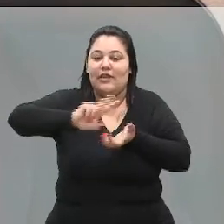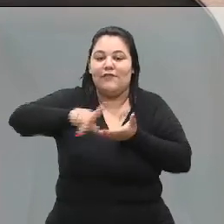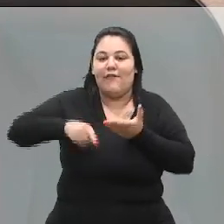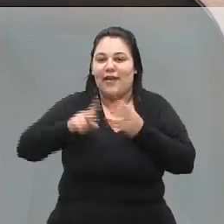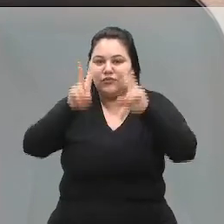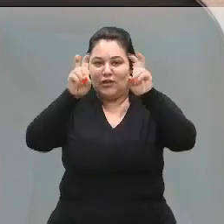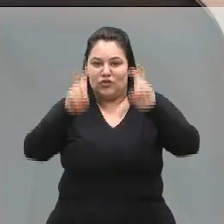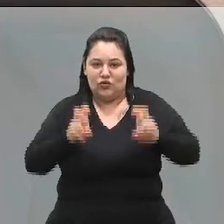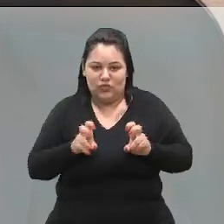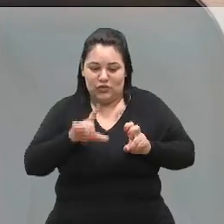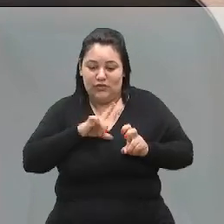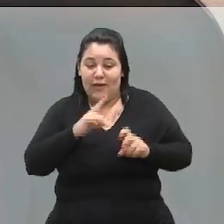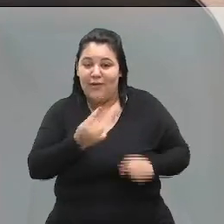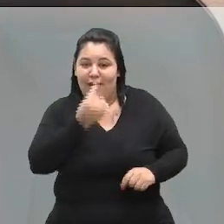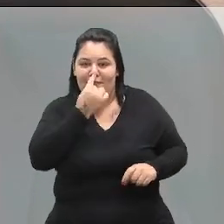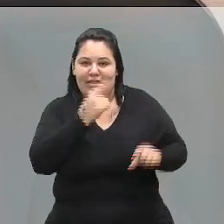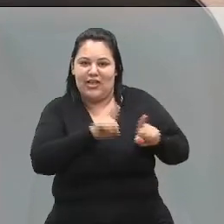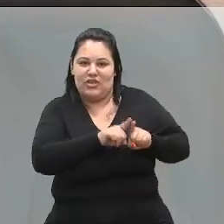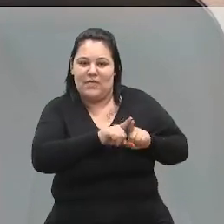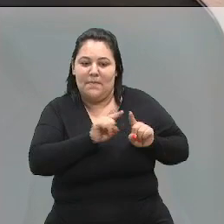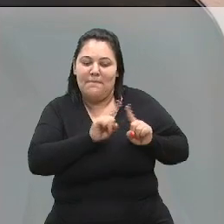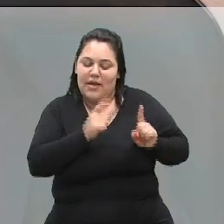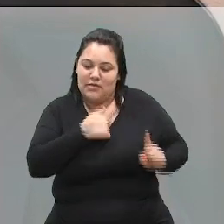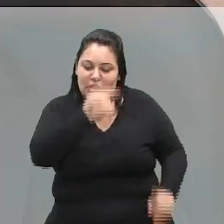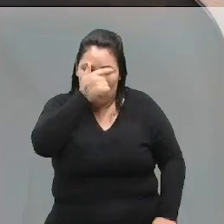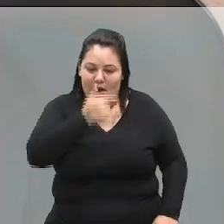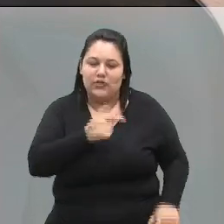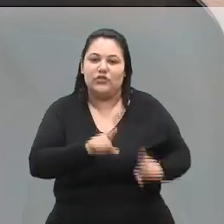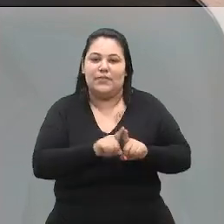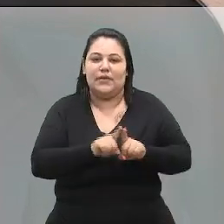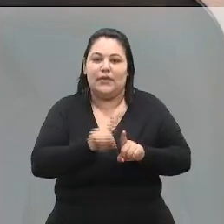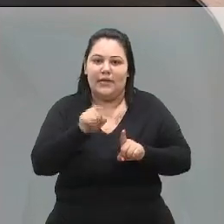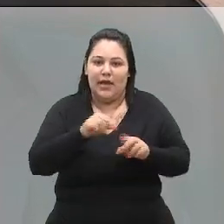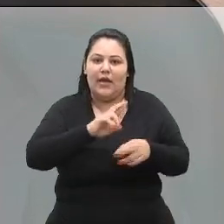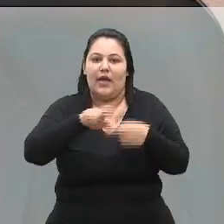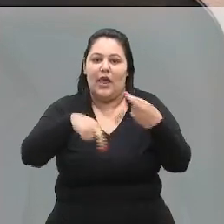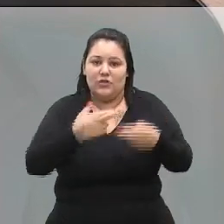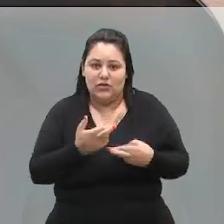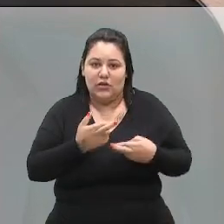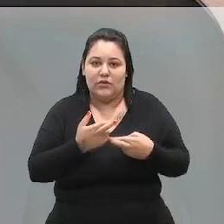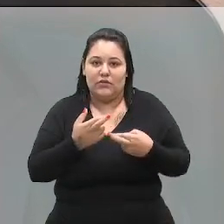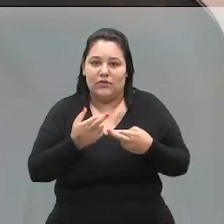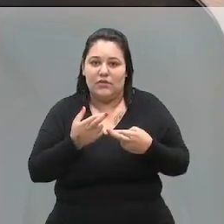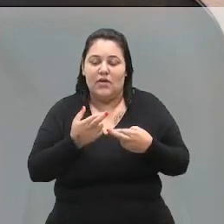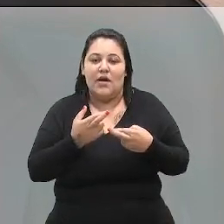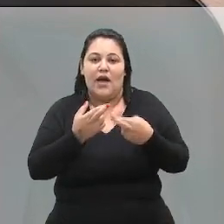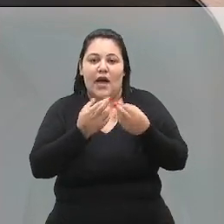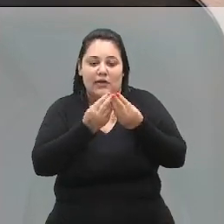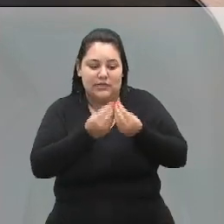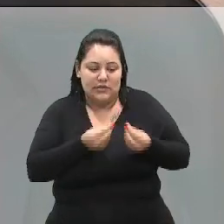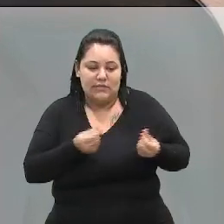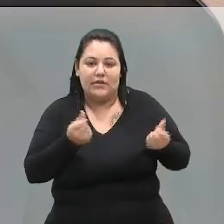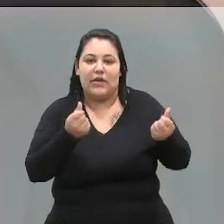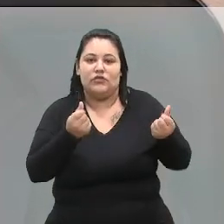tenho proximidade, mas eu creio que nessa também, que é a questão da sensibilidade social. Então, conte